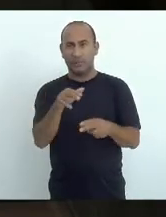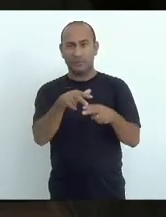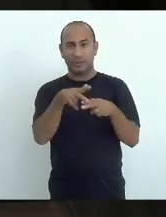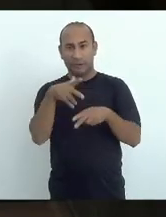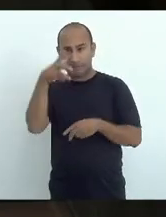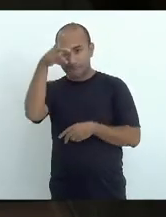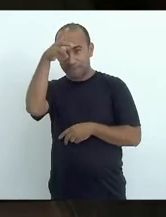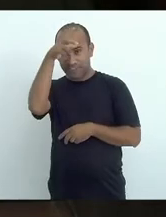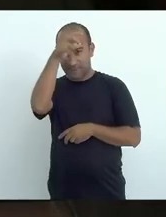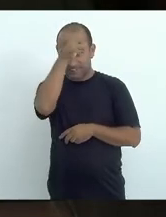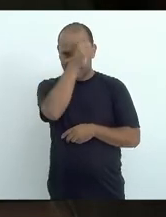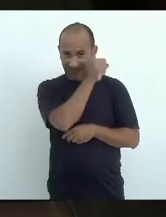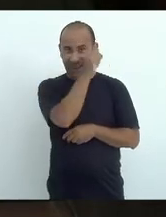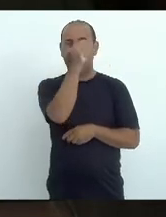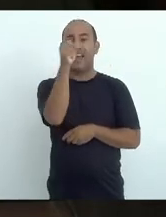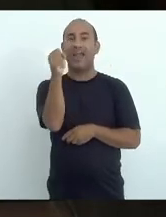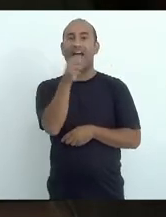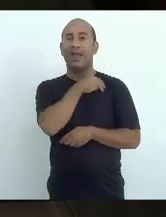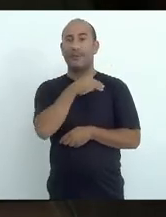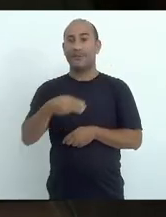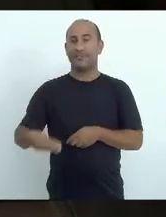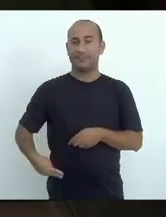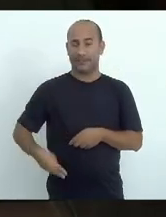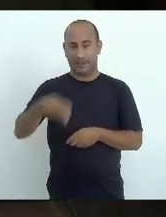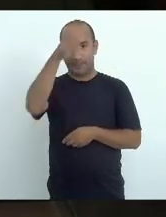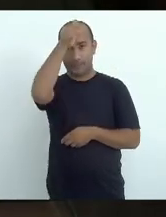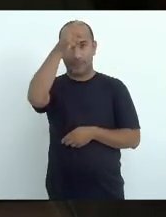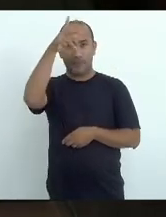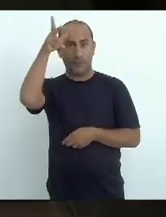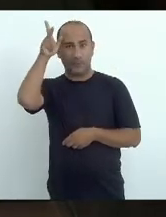vingar do Ministério Público